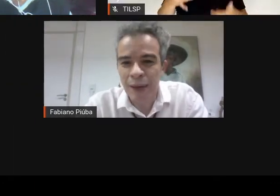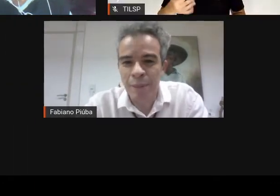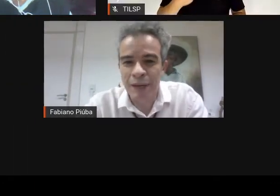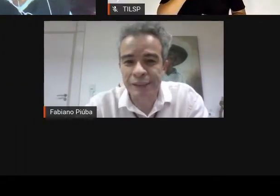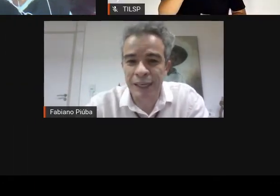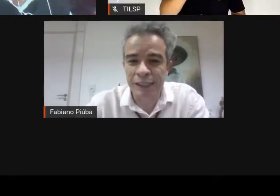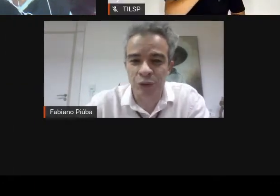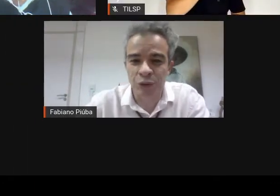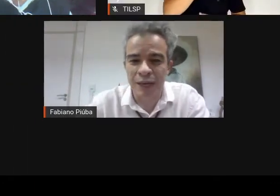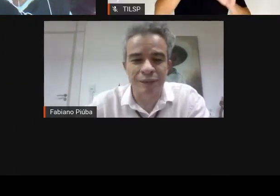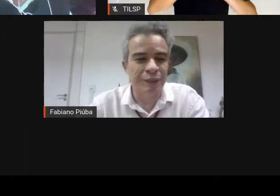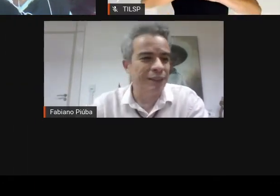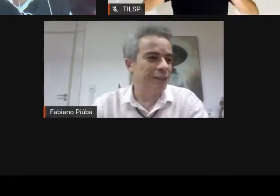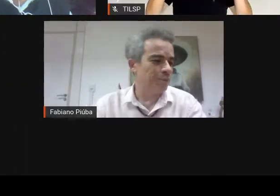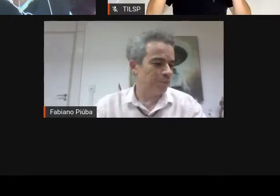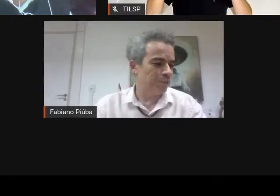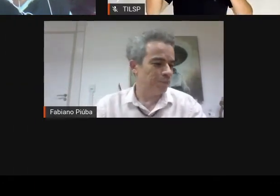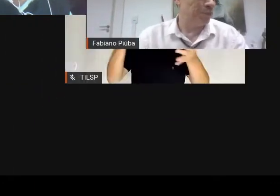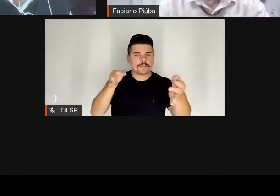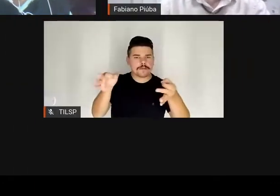pronta para selecionar.